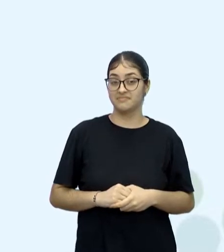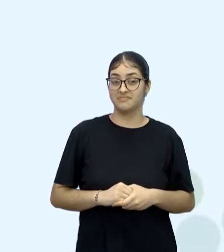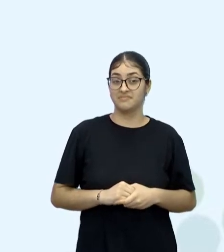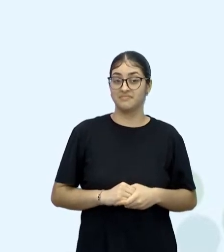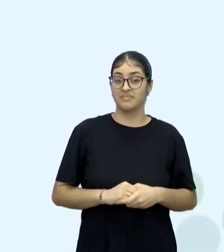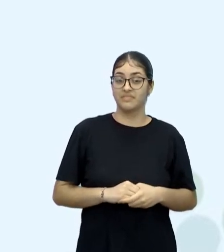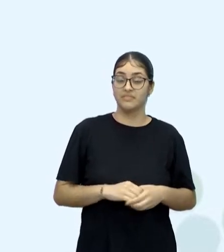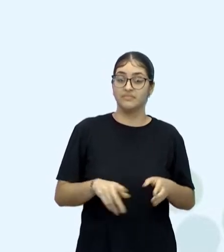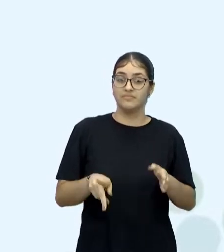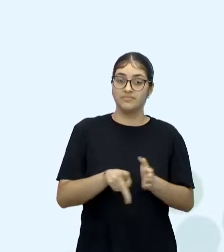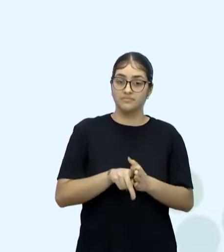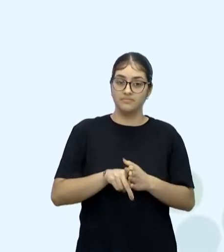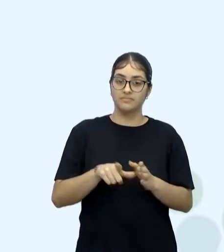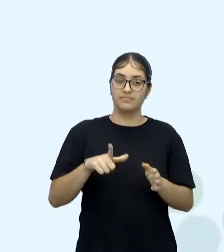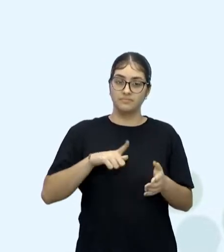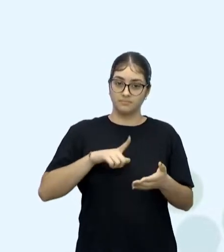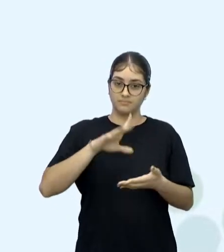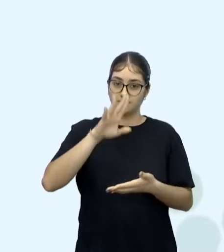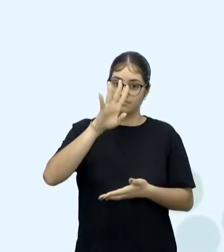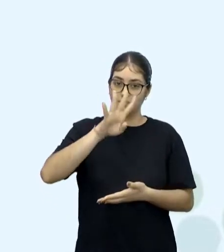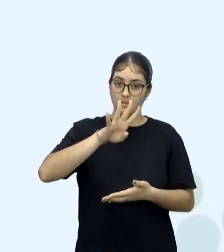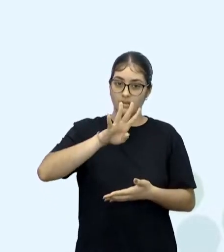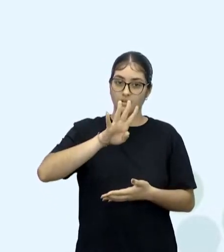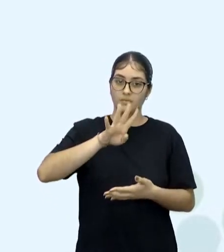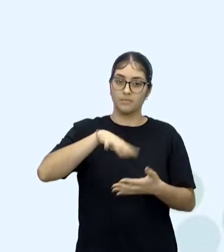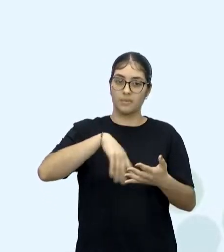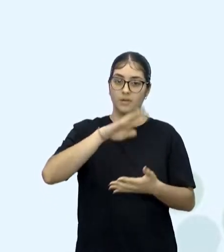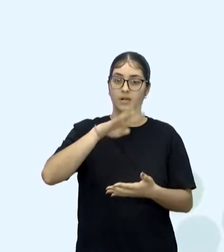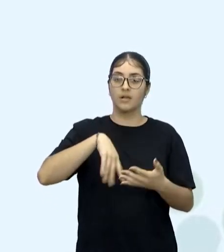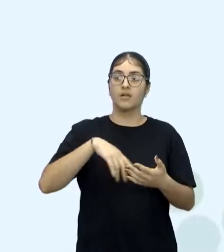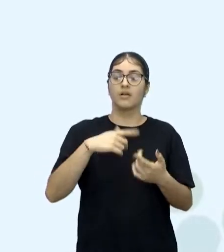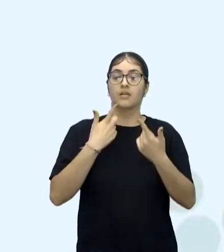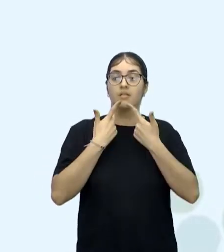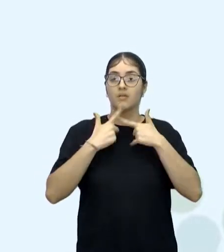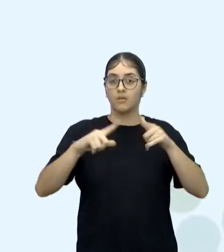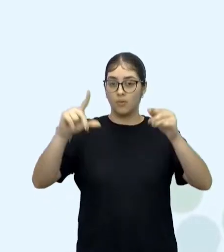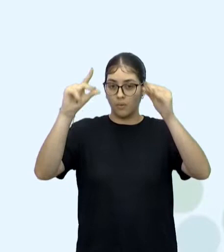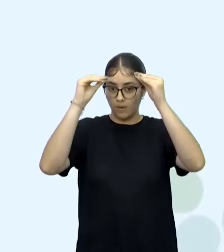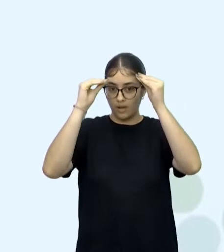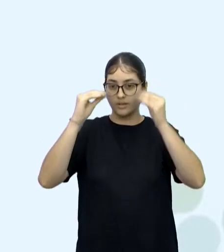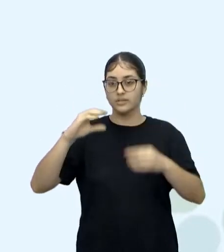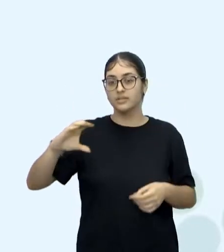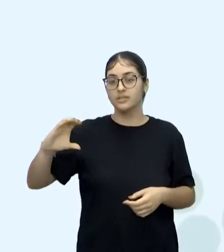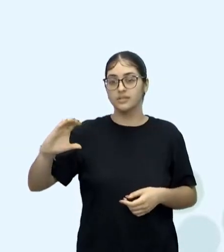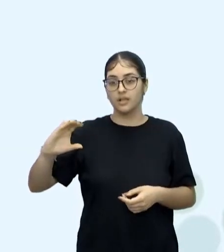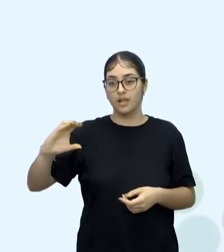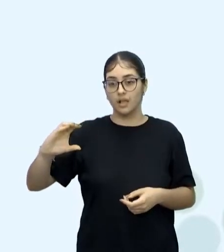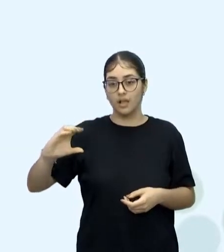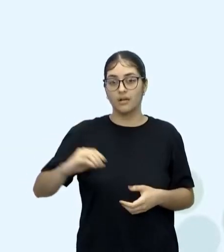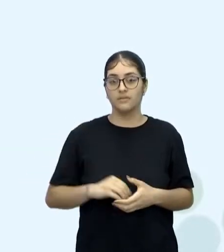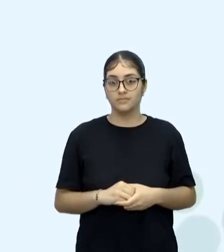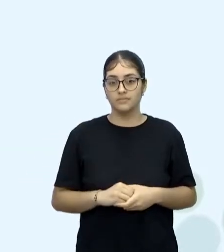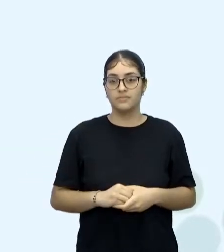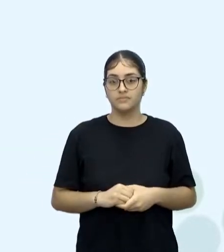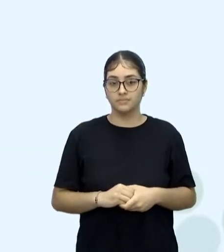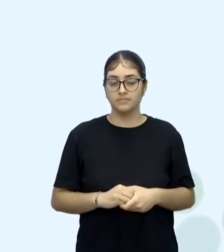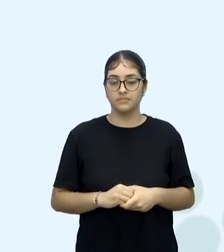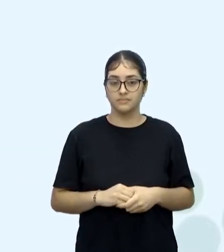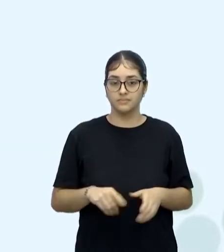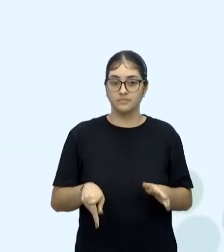aí a programação na linguagem C, que já foi falado quando nós mexemos com Arduino, né? Temos